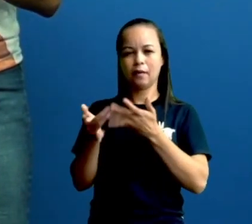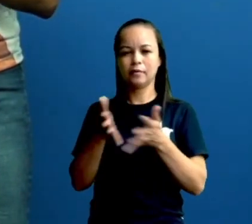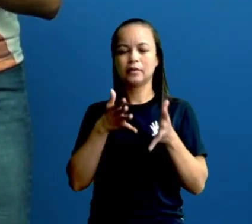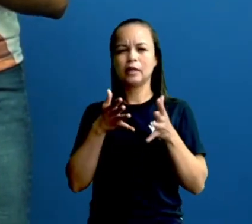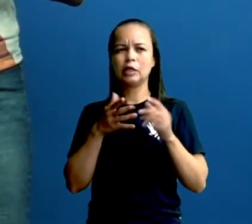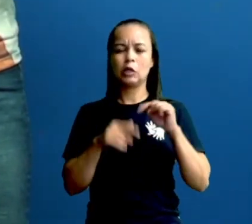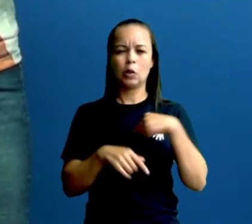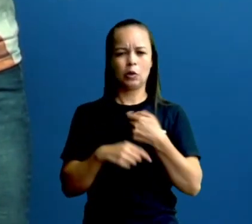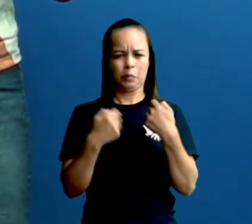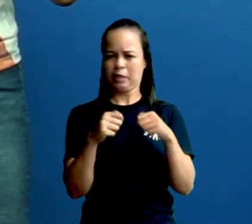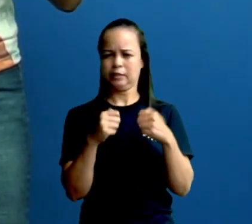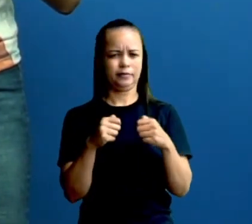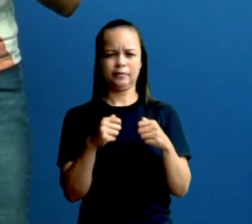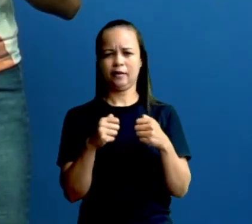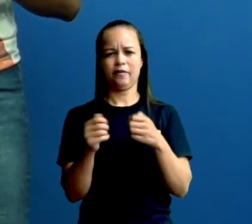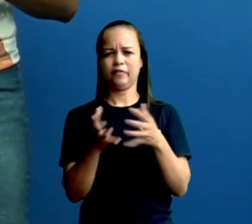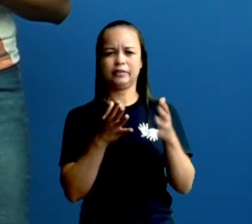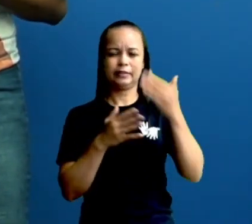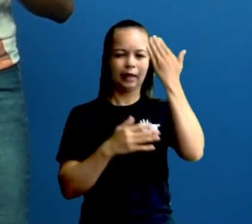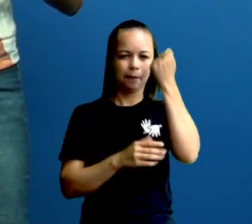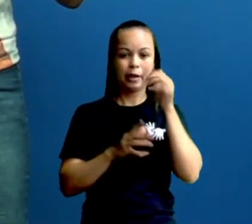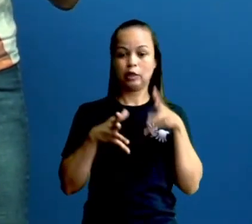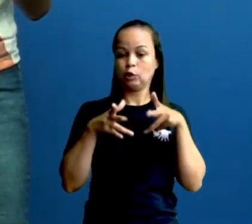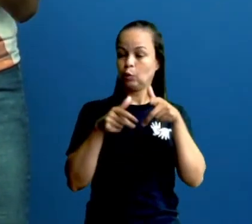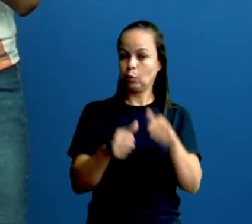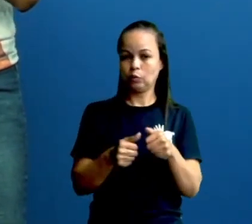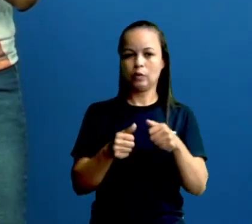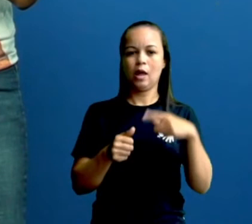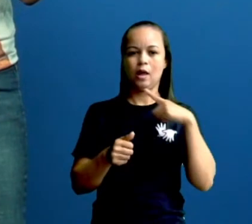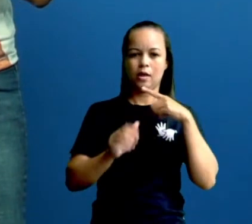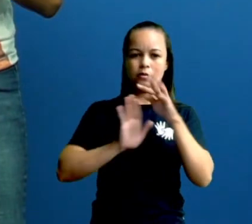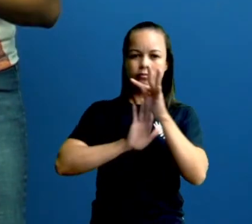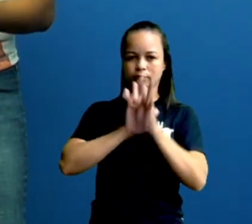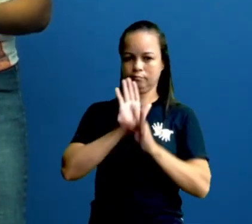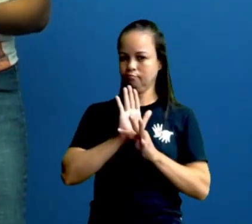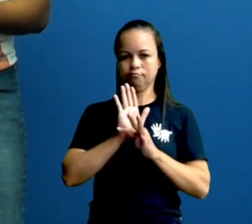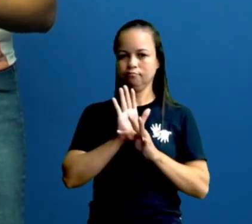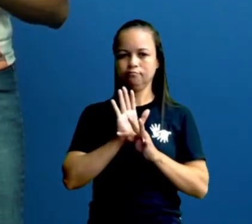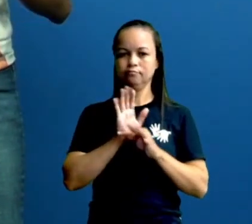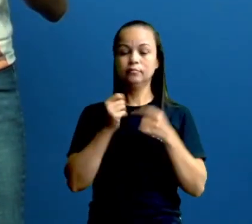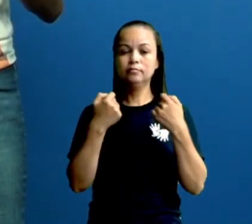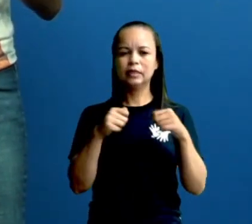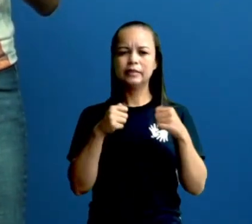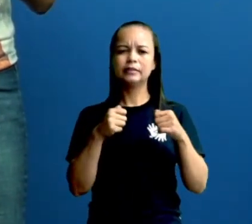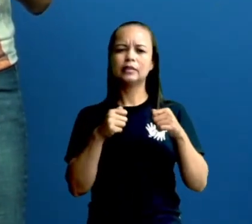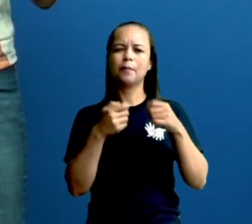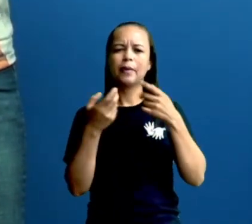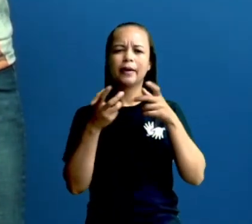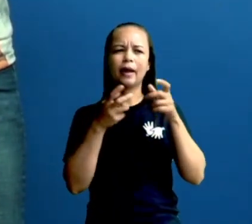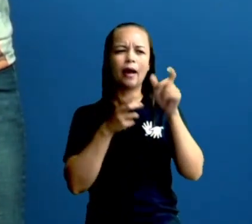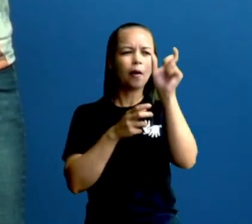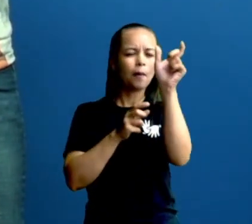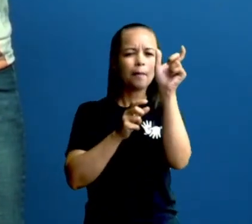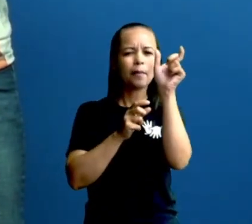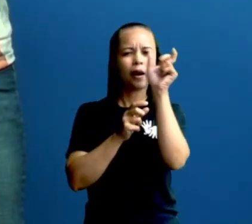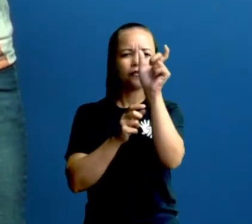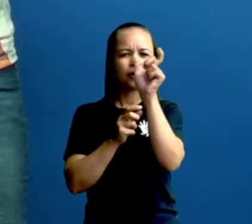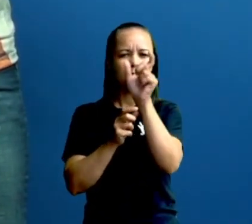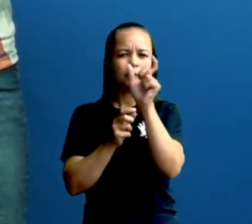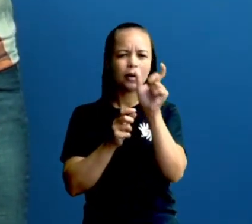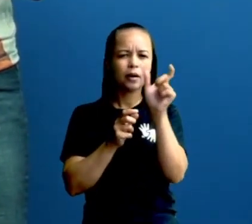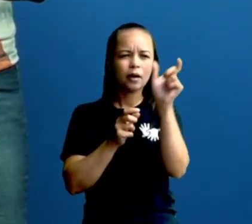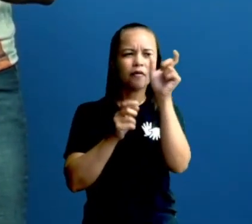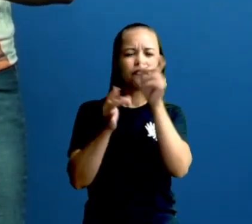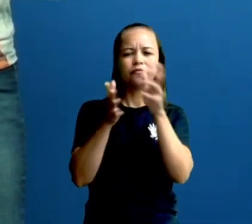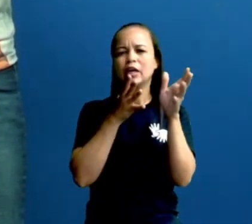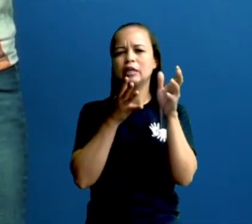não precisa saber tudo o que tem no texto. A gente precisa pegar as palavras-chave. Ou seja, aquela palavrinha que você lembrou, que